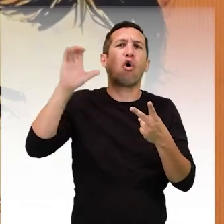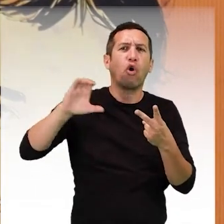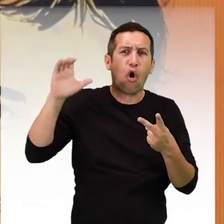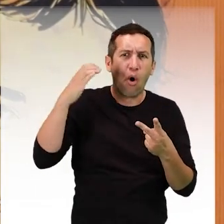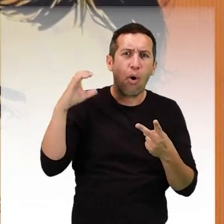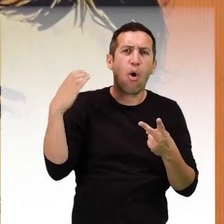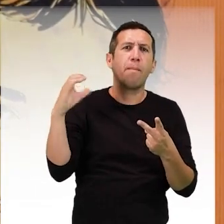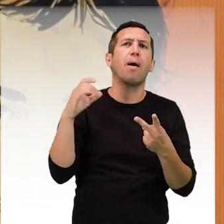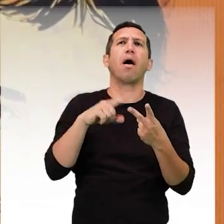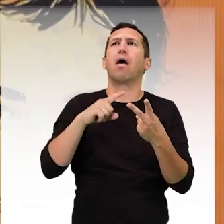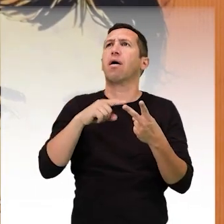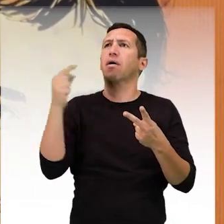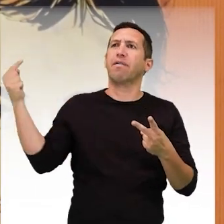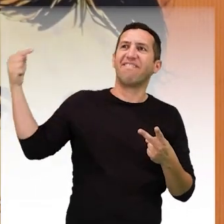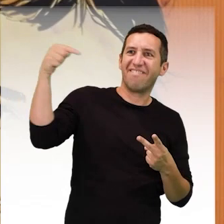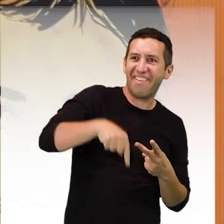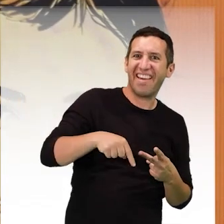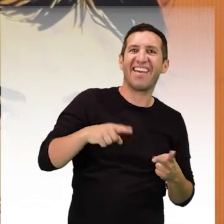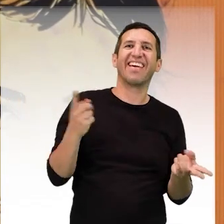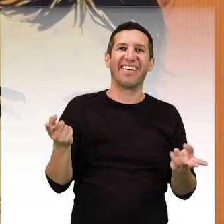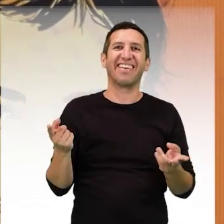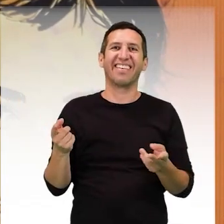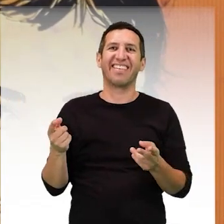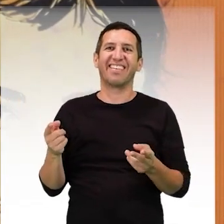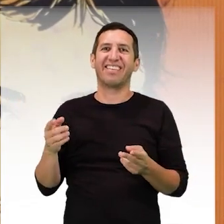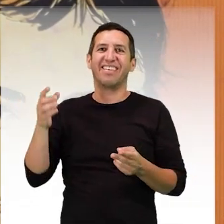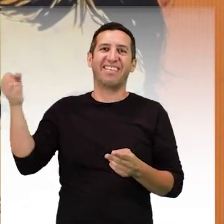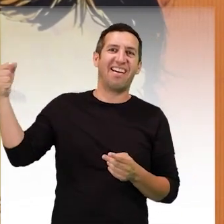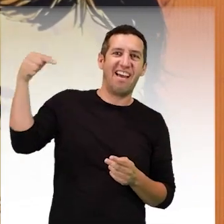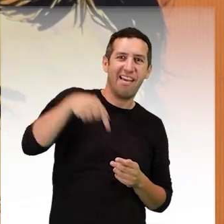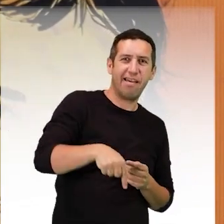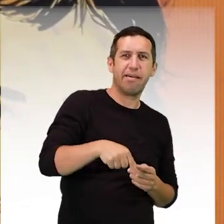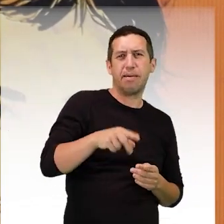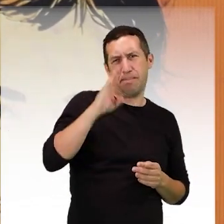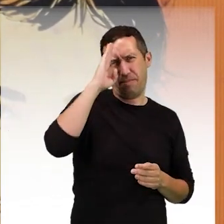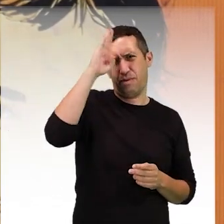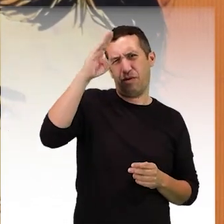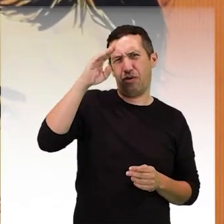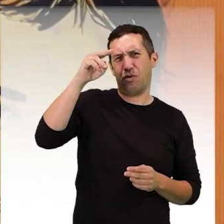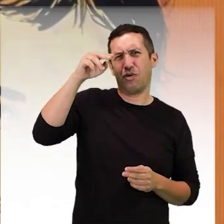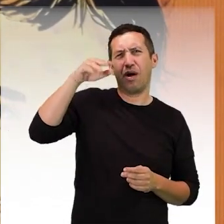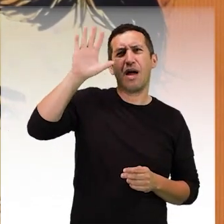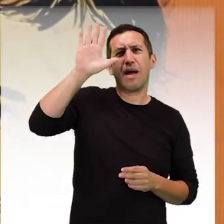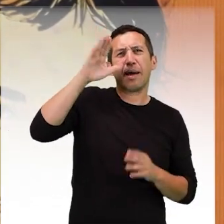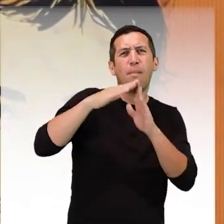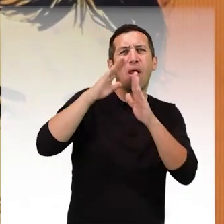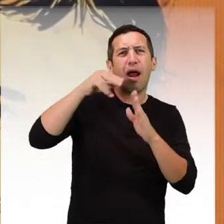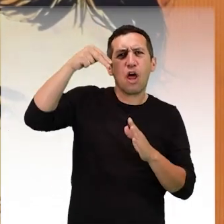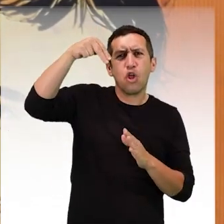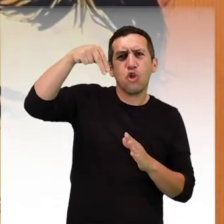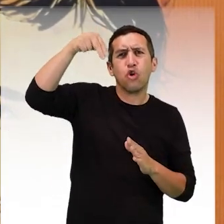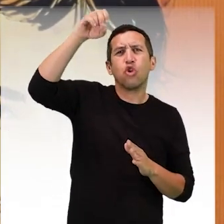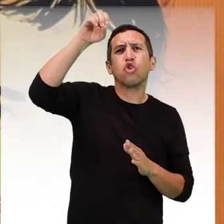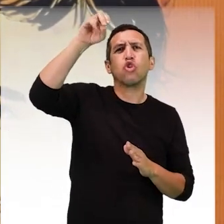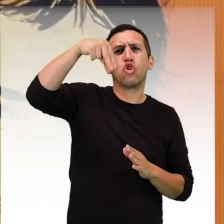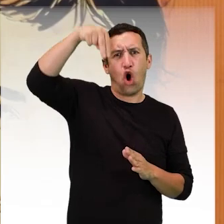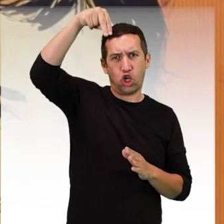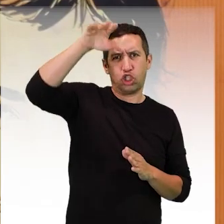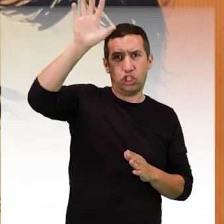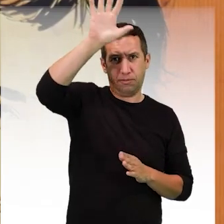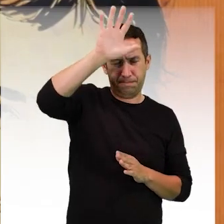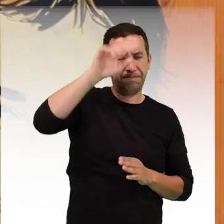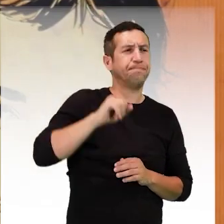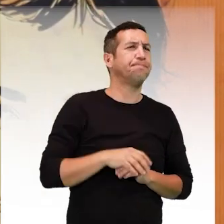né, venezuelanos, colombianos, que vêm em busca de porque a gente fala aqui no Brasil muita questão do nordestino,